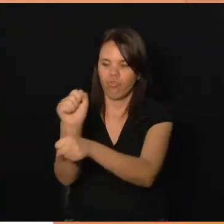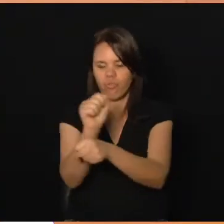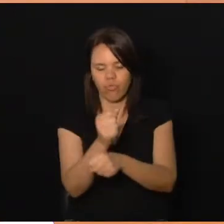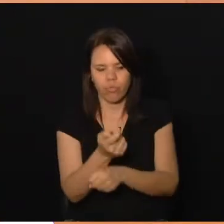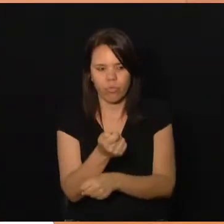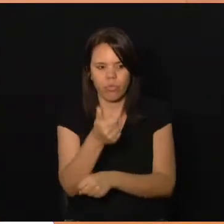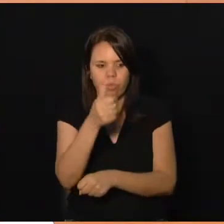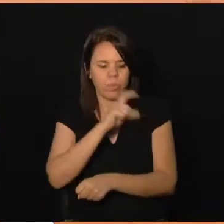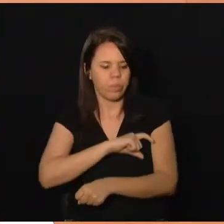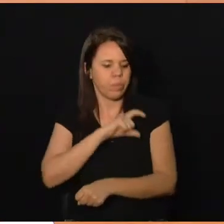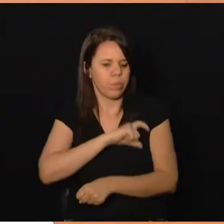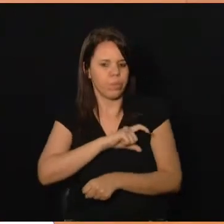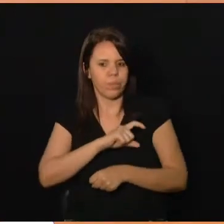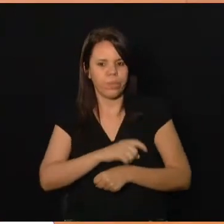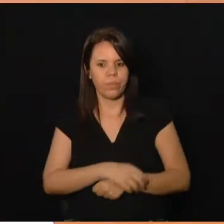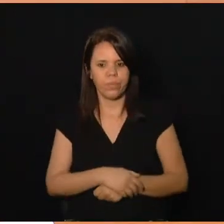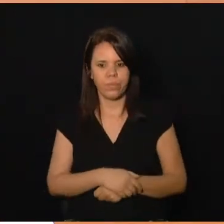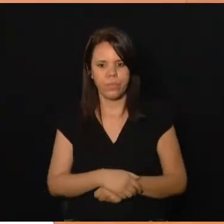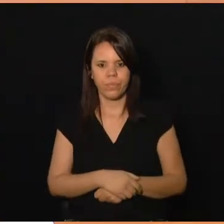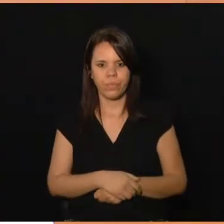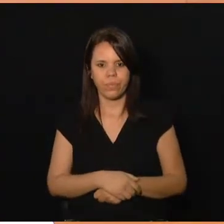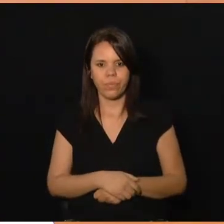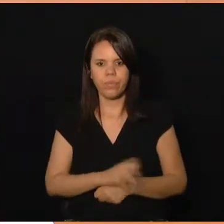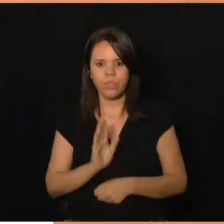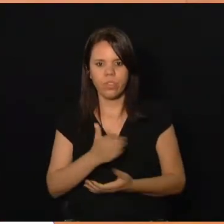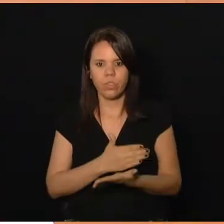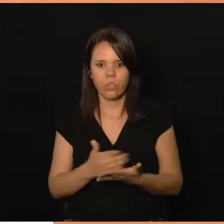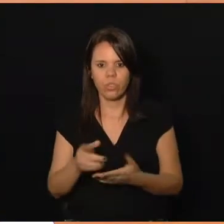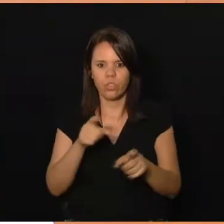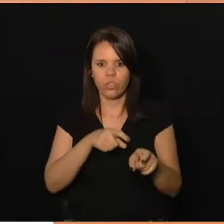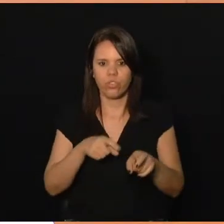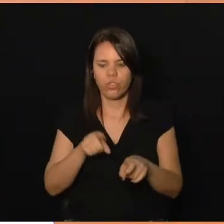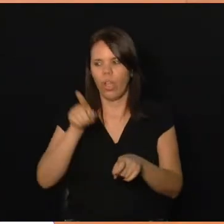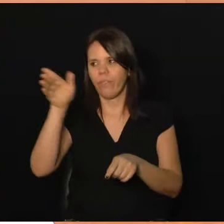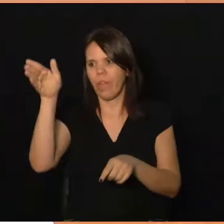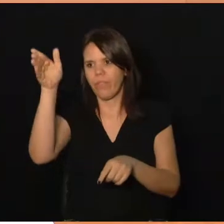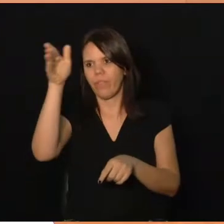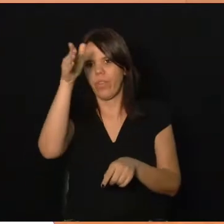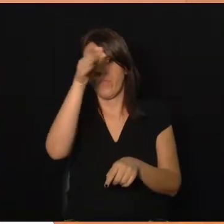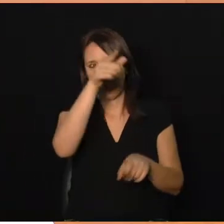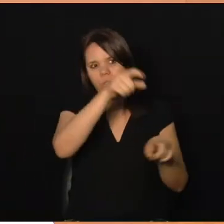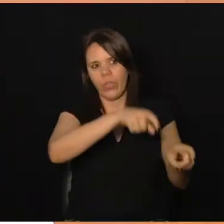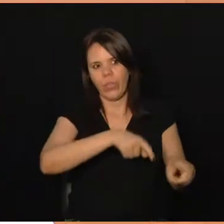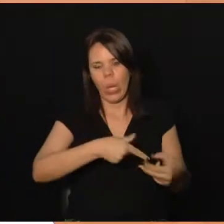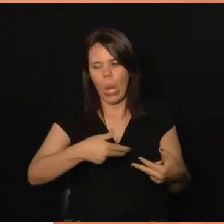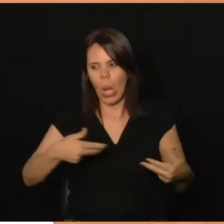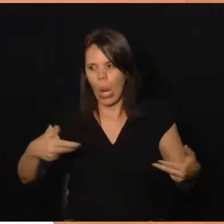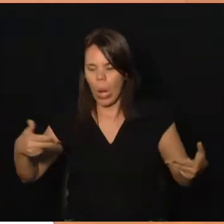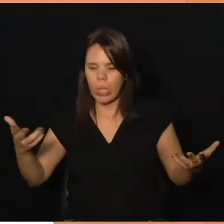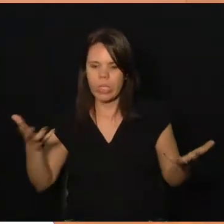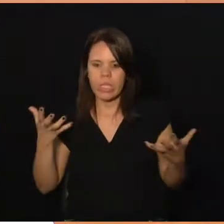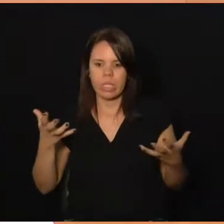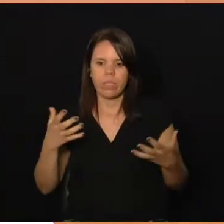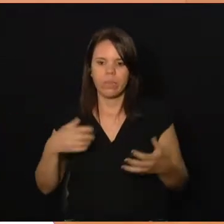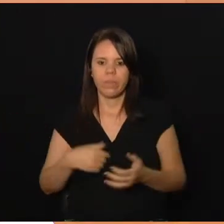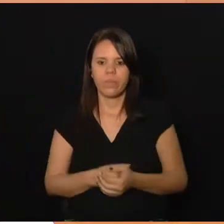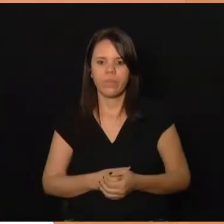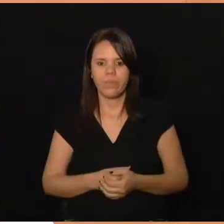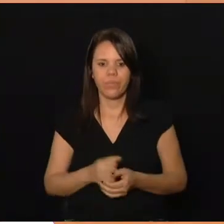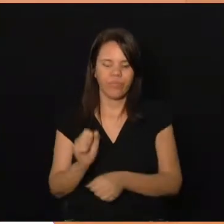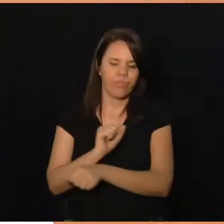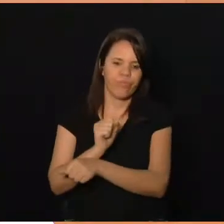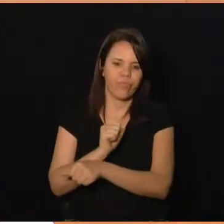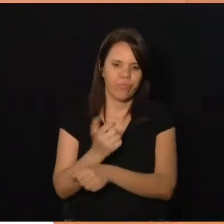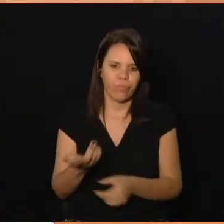carta. Aí já começa a querer, na chácara, na fazenda, eu quero dar uma volta, quero